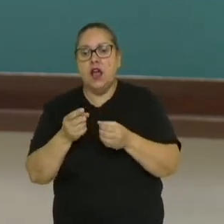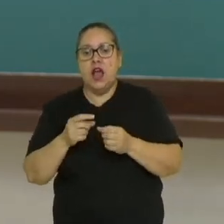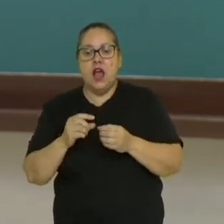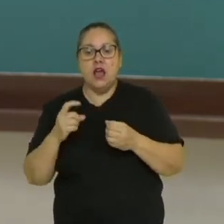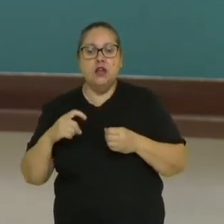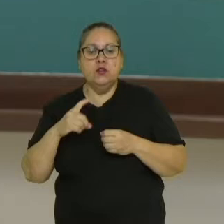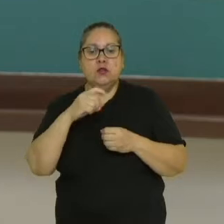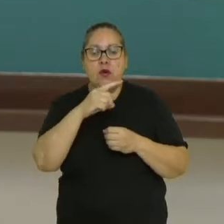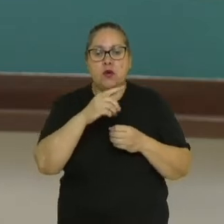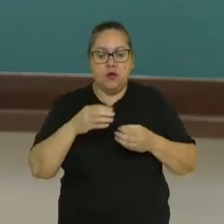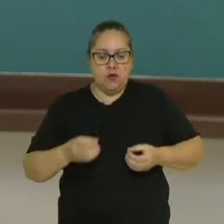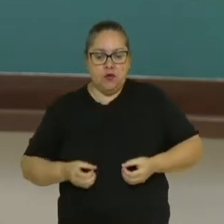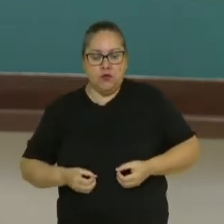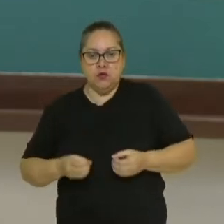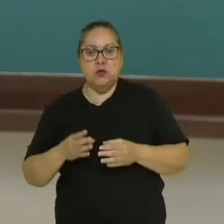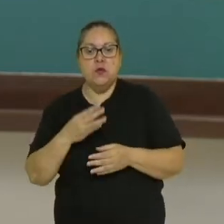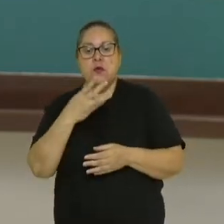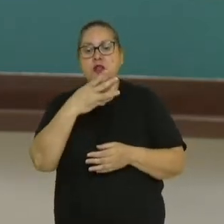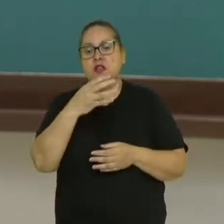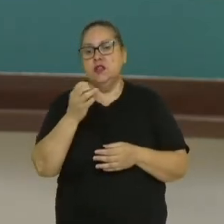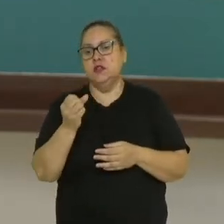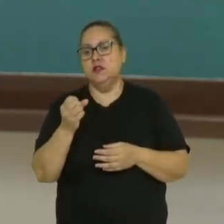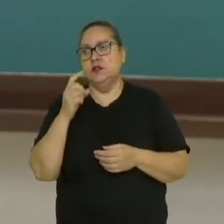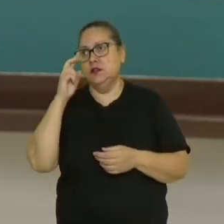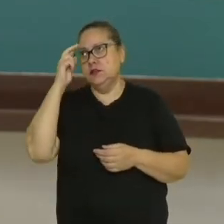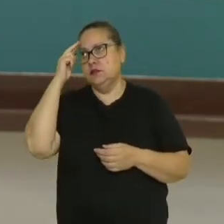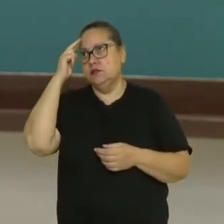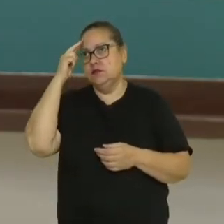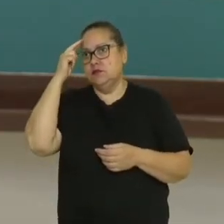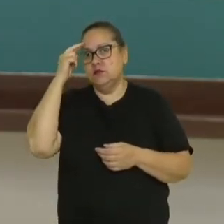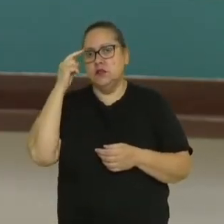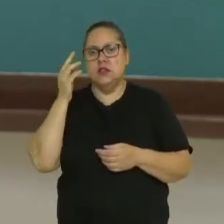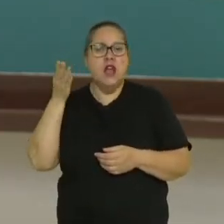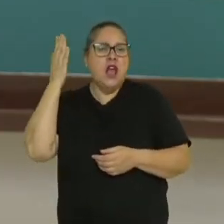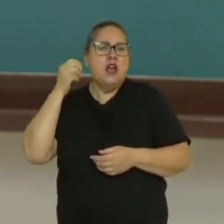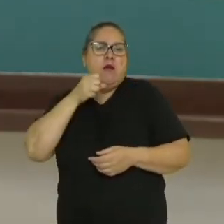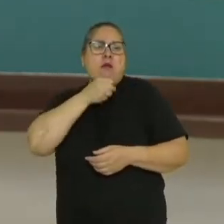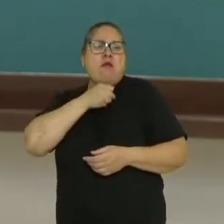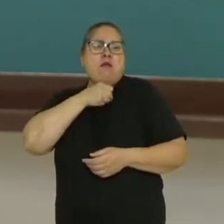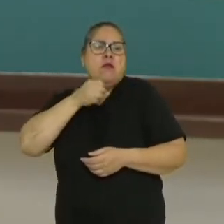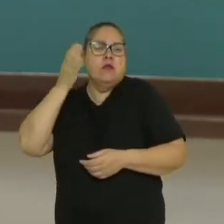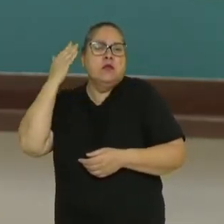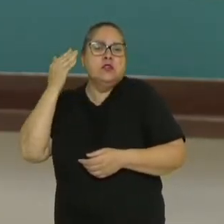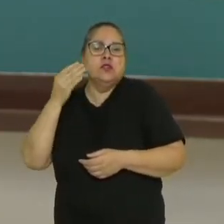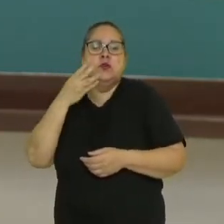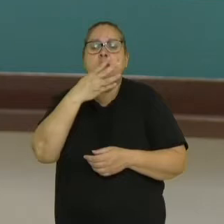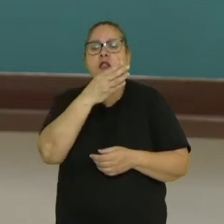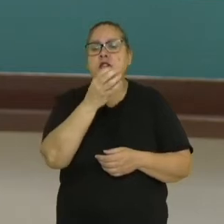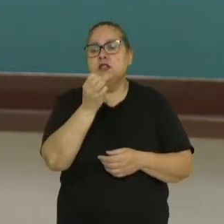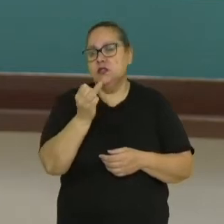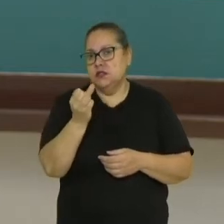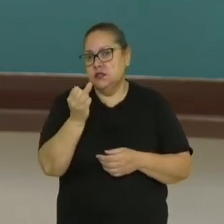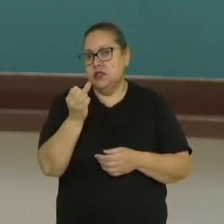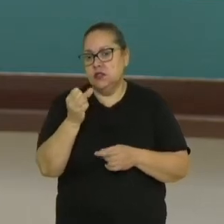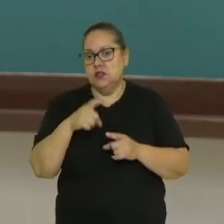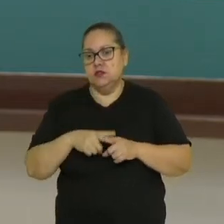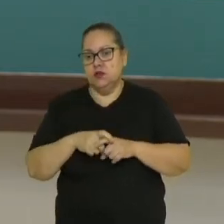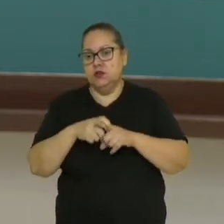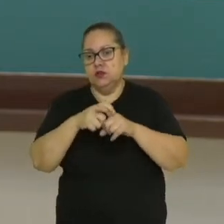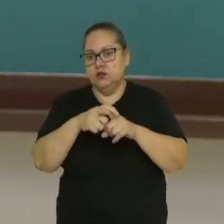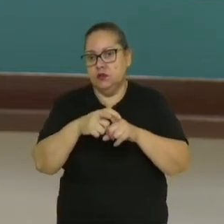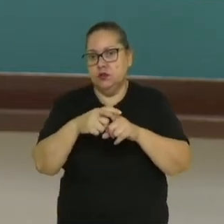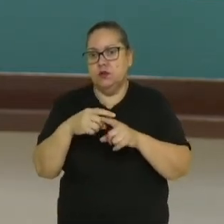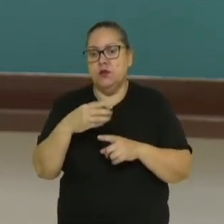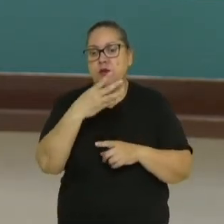com 46? Imagine lá os tataravós de vocês, que tinham 46 cromossomos no espermatozoide